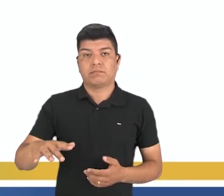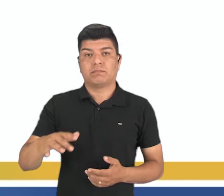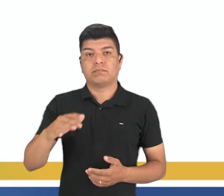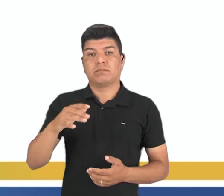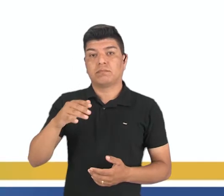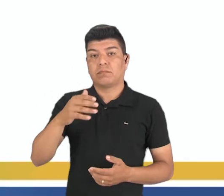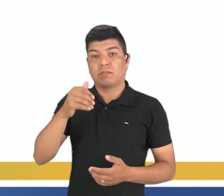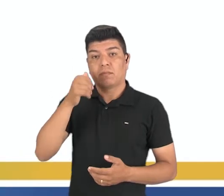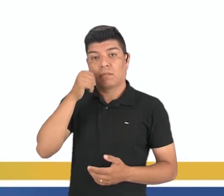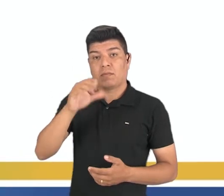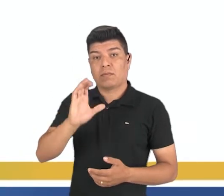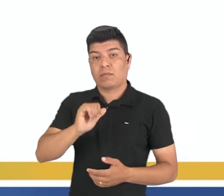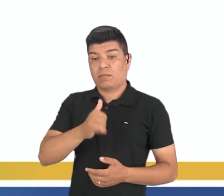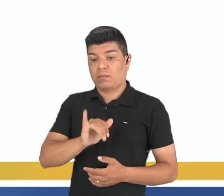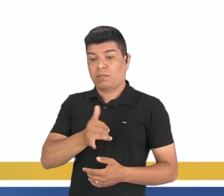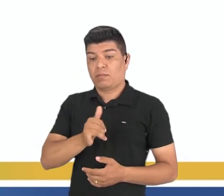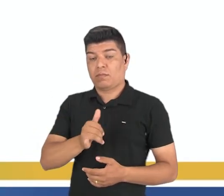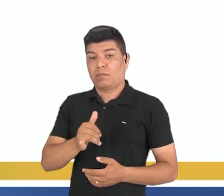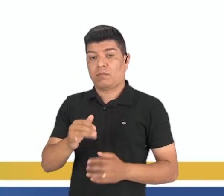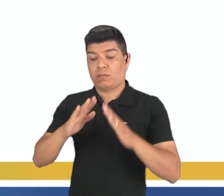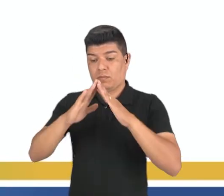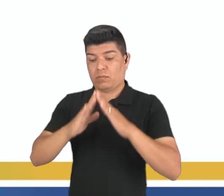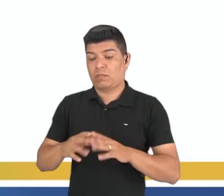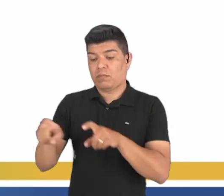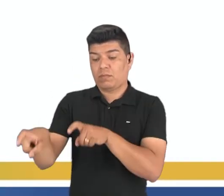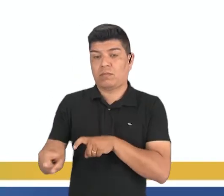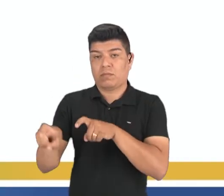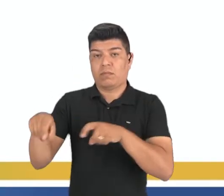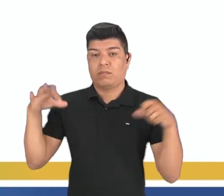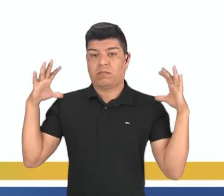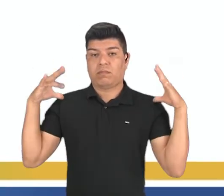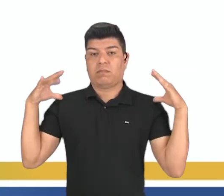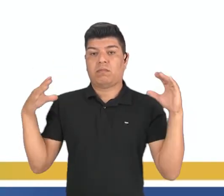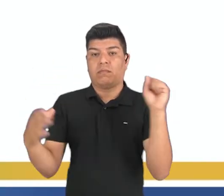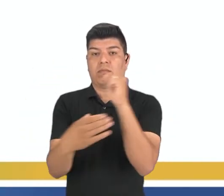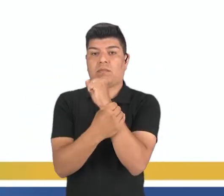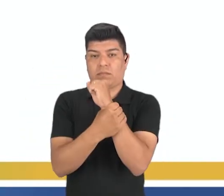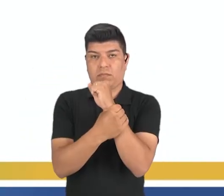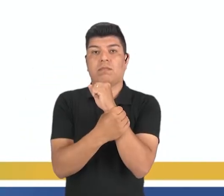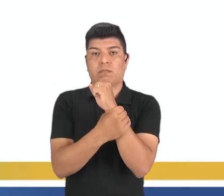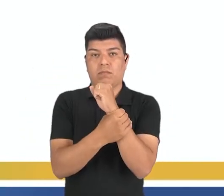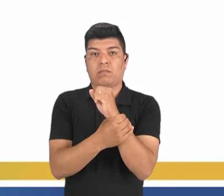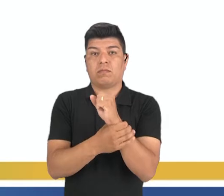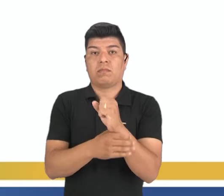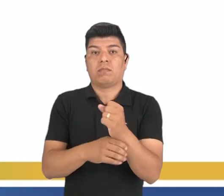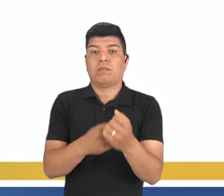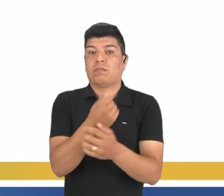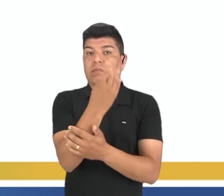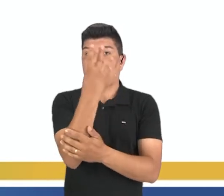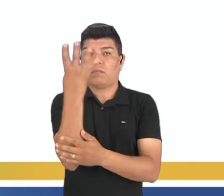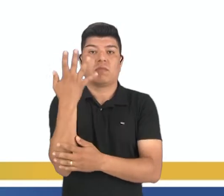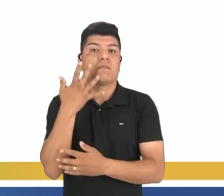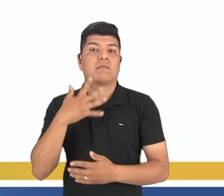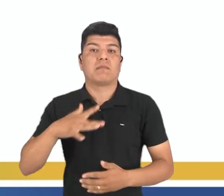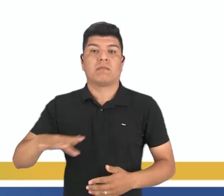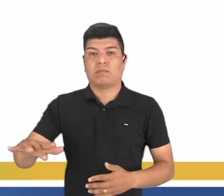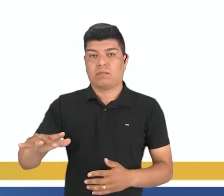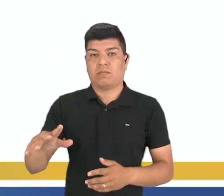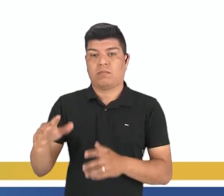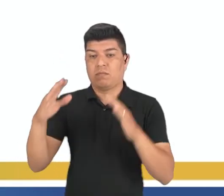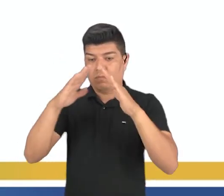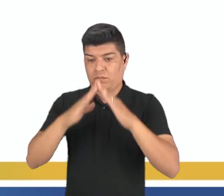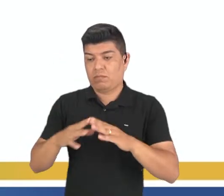narradora, eles são moradores da fazenda Anjo da Guarda. E pela quantidade de crianças, além de morarem na